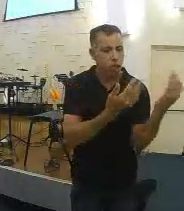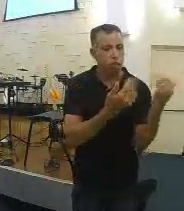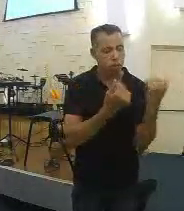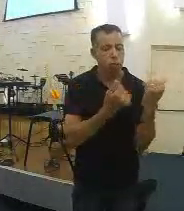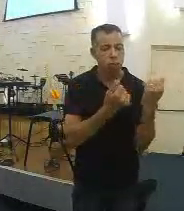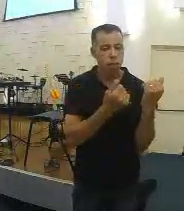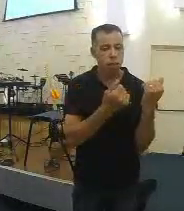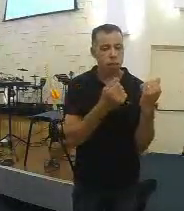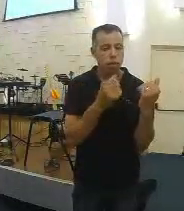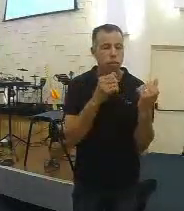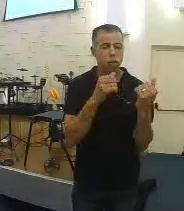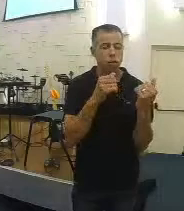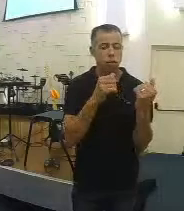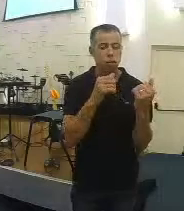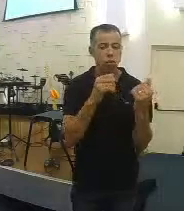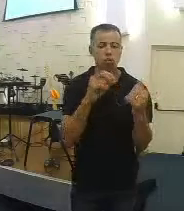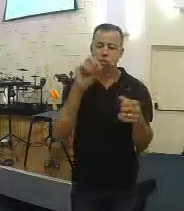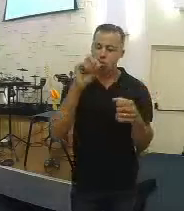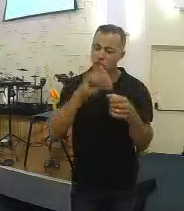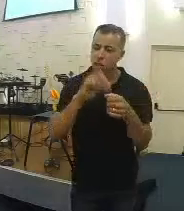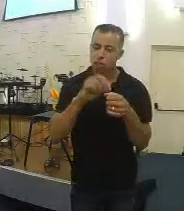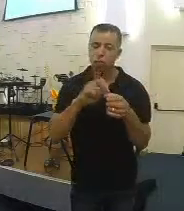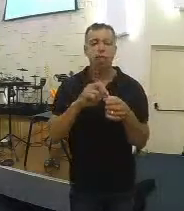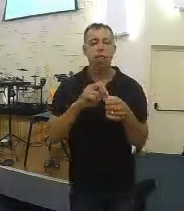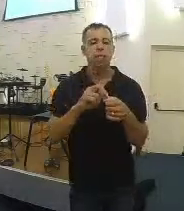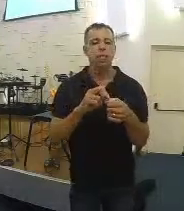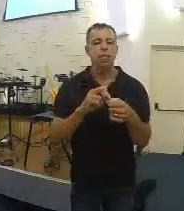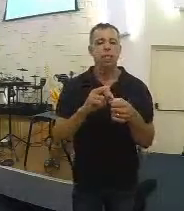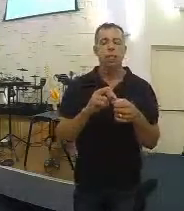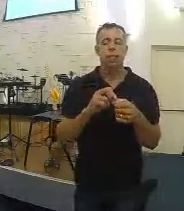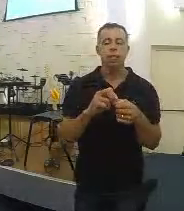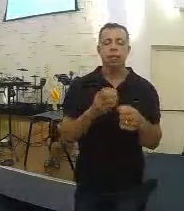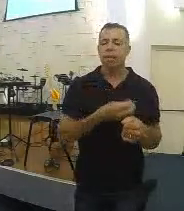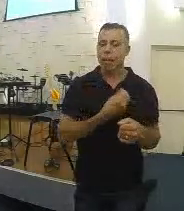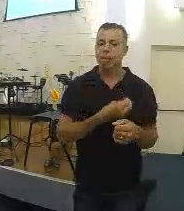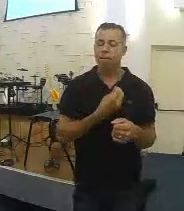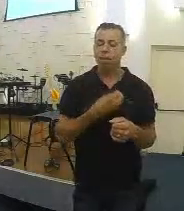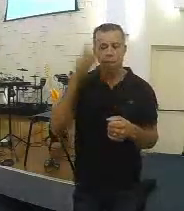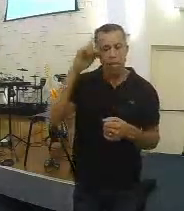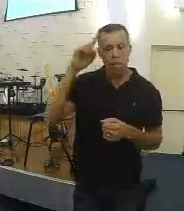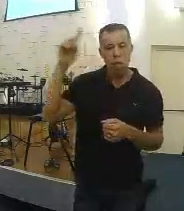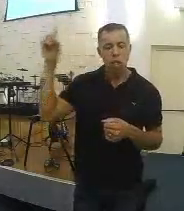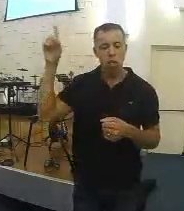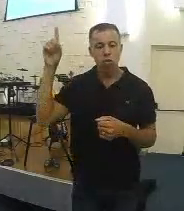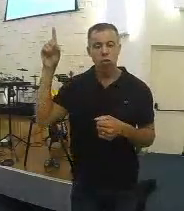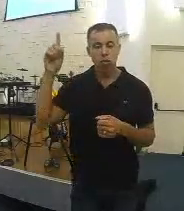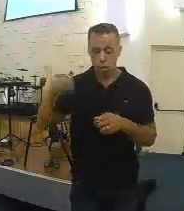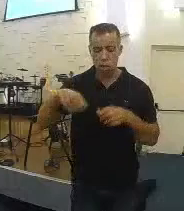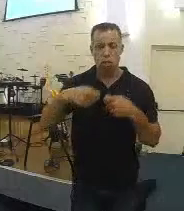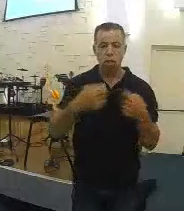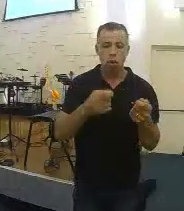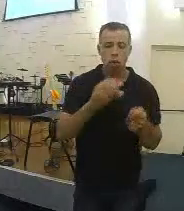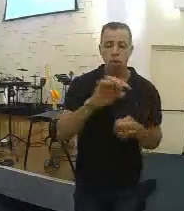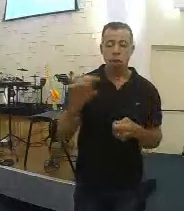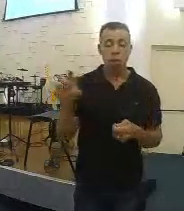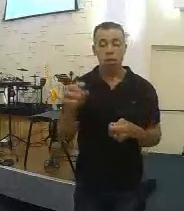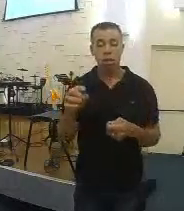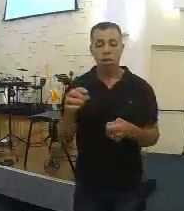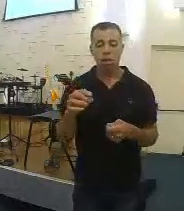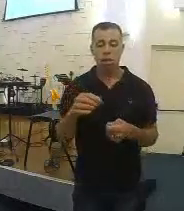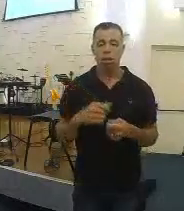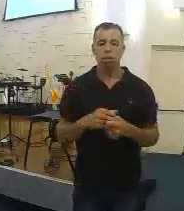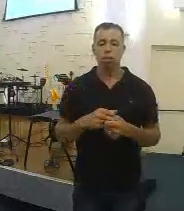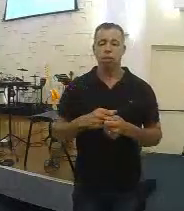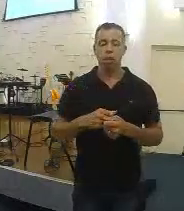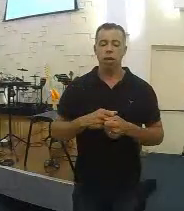indo? O que vocês estão fazendo com a vida preciosa que Deus lhes deu? Outro dia, acredito que falei